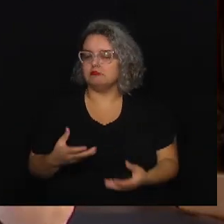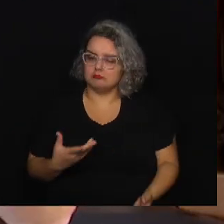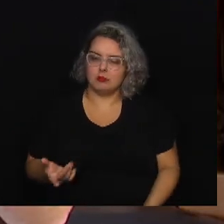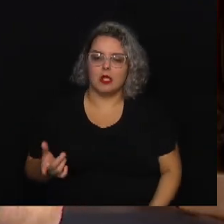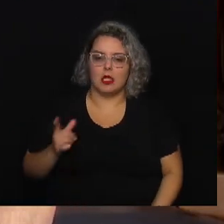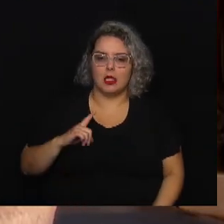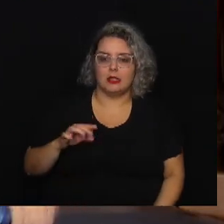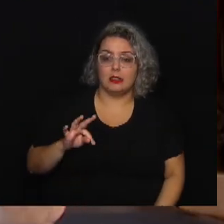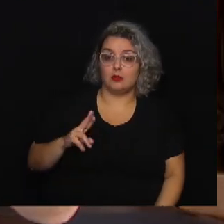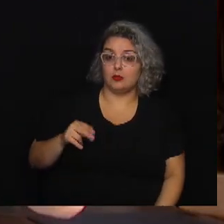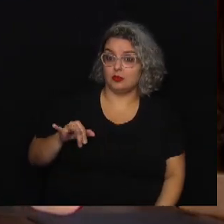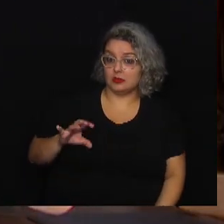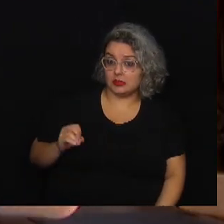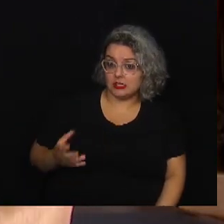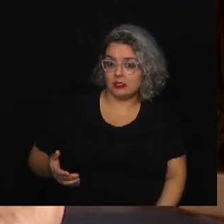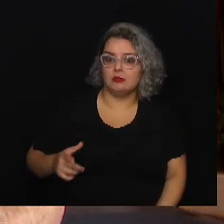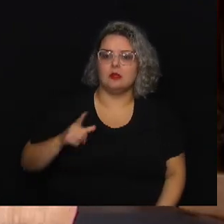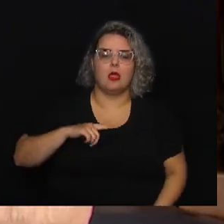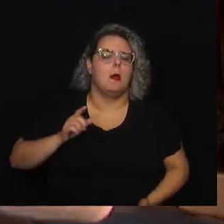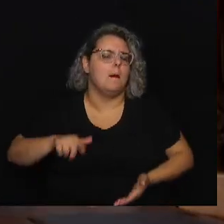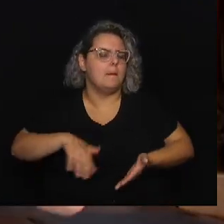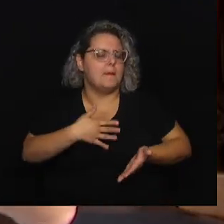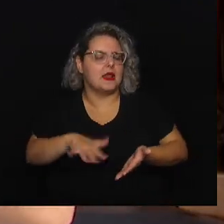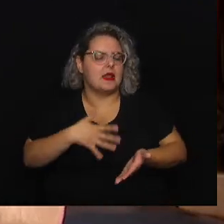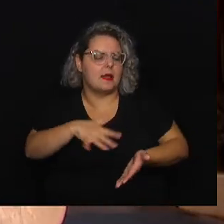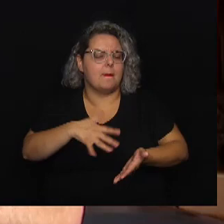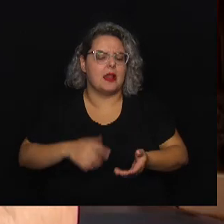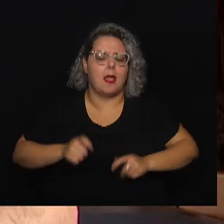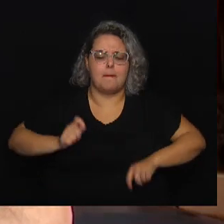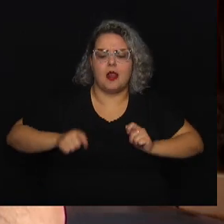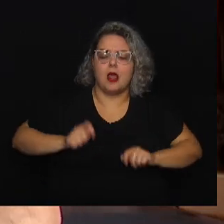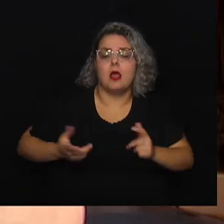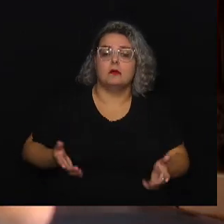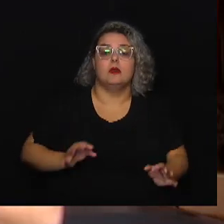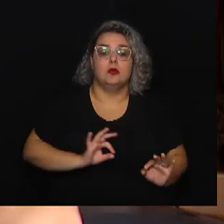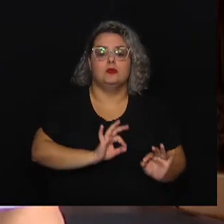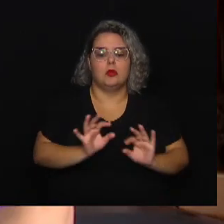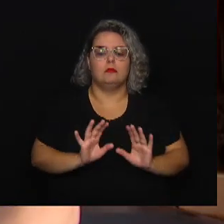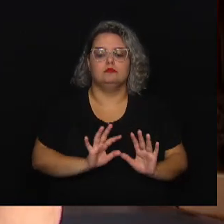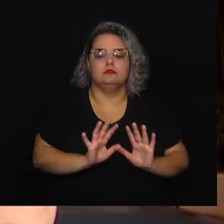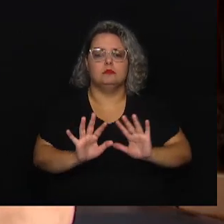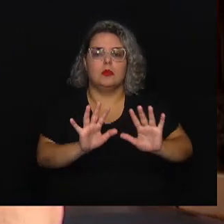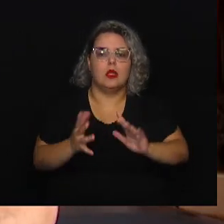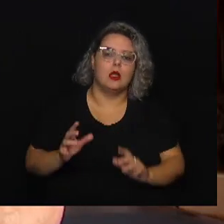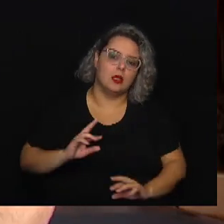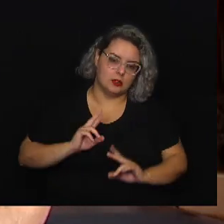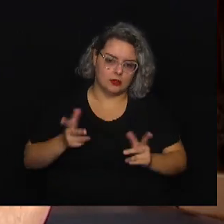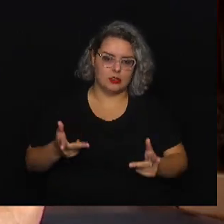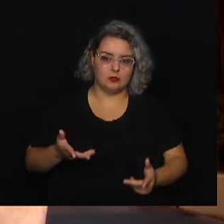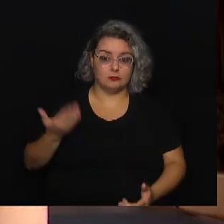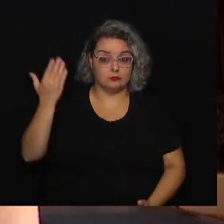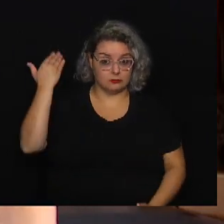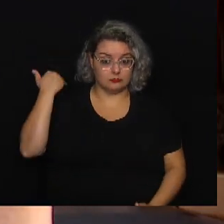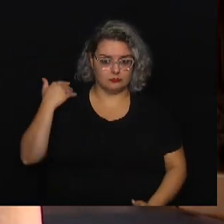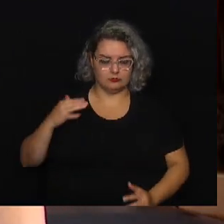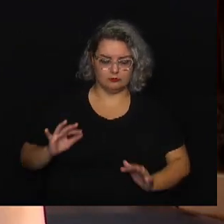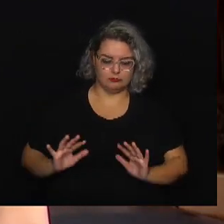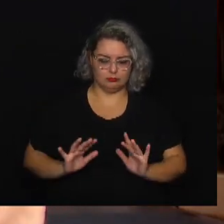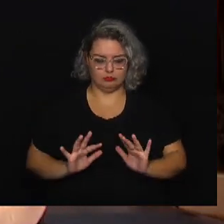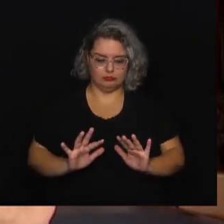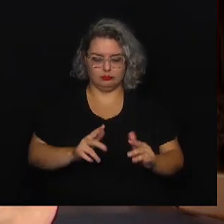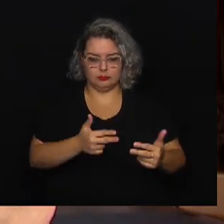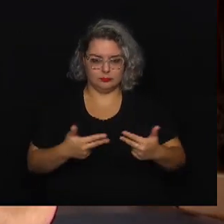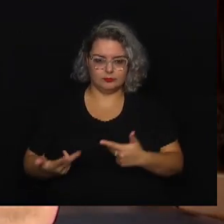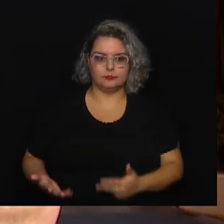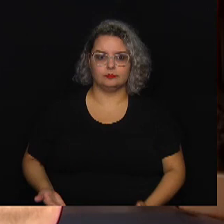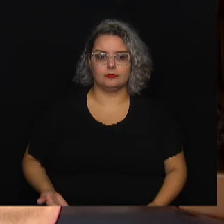trio elétrico, você tem a batucada, e o pessoal acompanhando o trio elétrico é um pouco diferente. Lá atrás era um desfile mais tradicionalzão. E